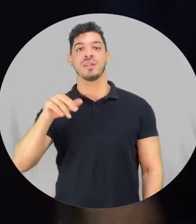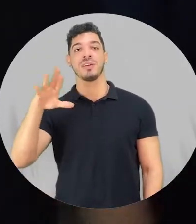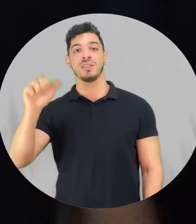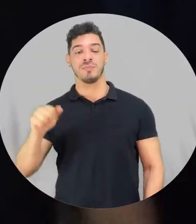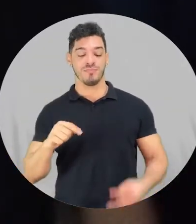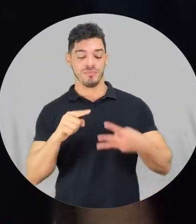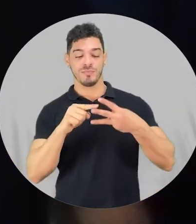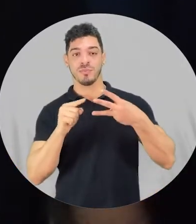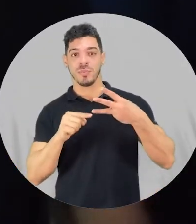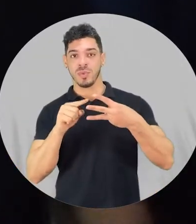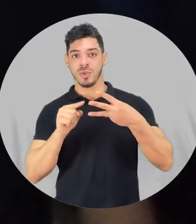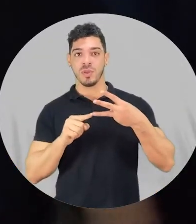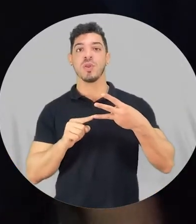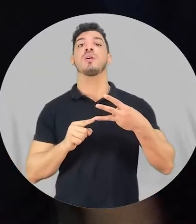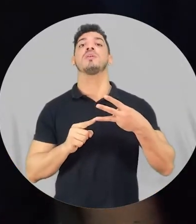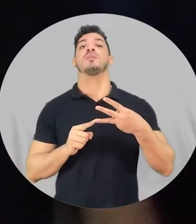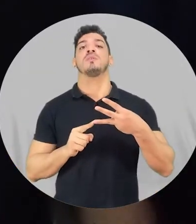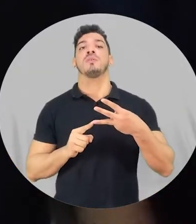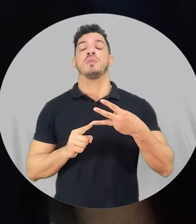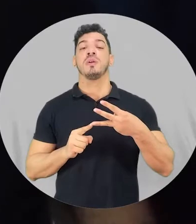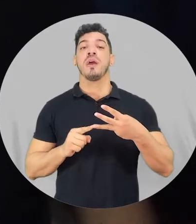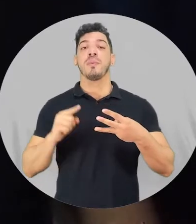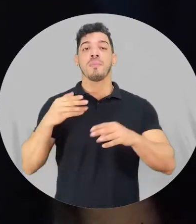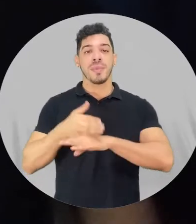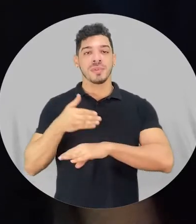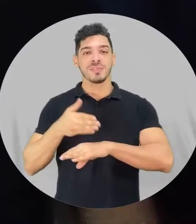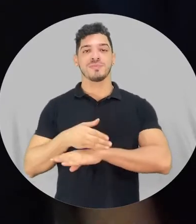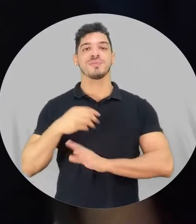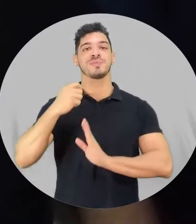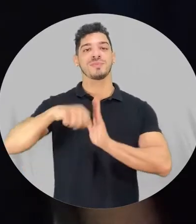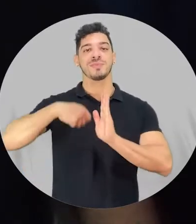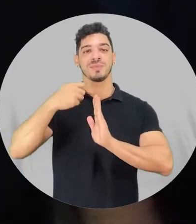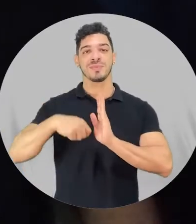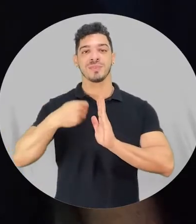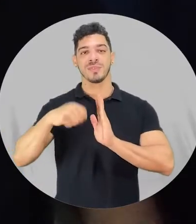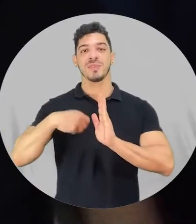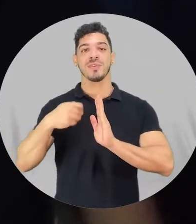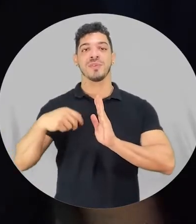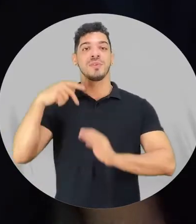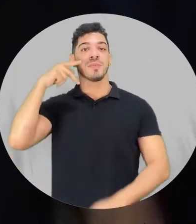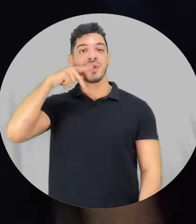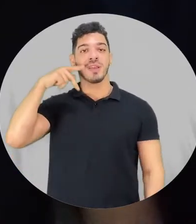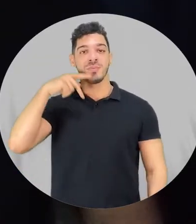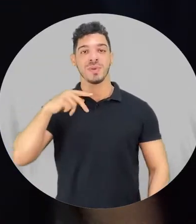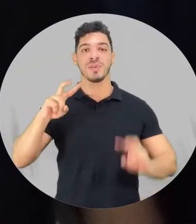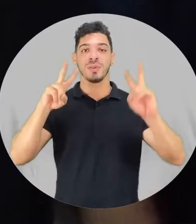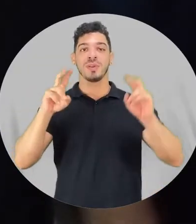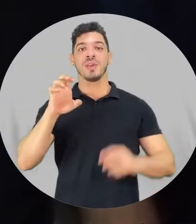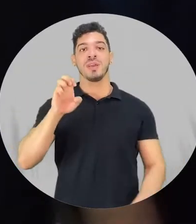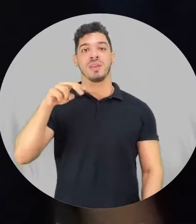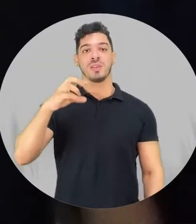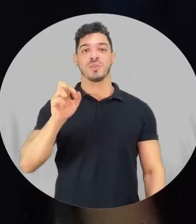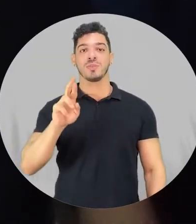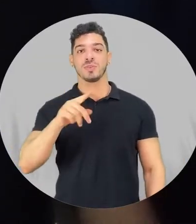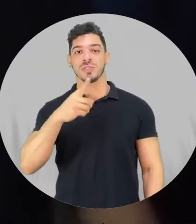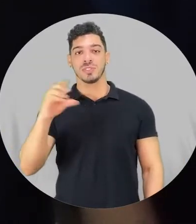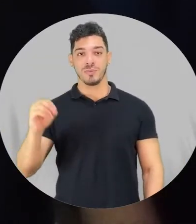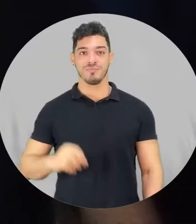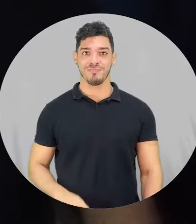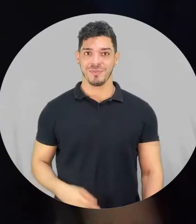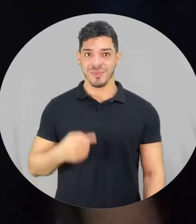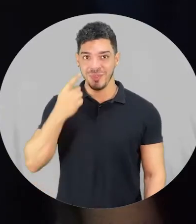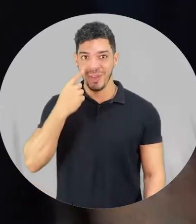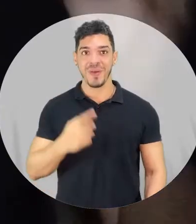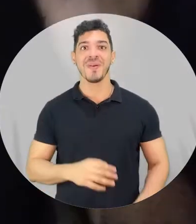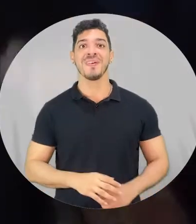dois últimos são do elenco do longa-metragem paraibano Incursão, longa-metragem premiado. Essa foi